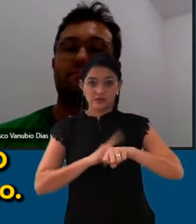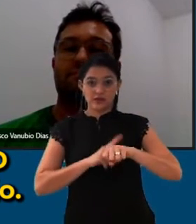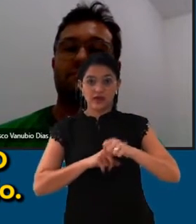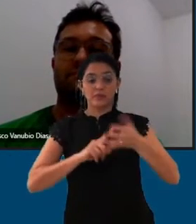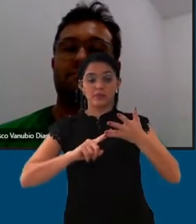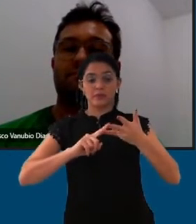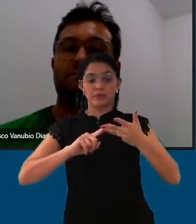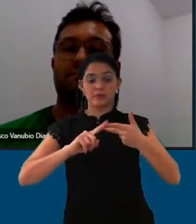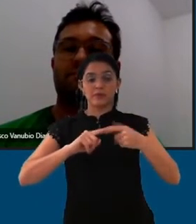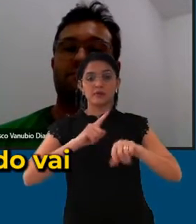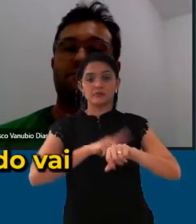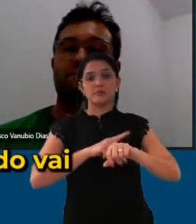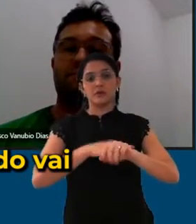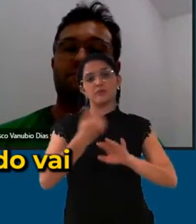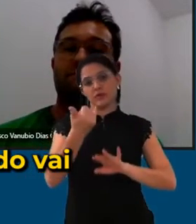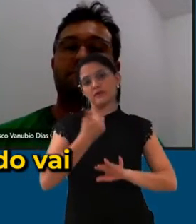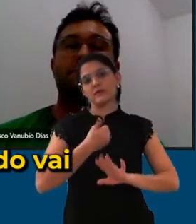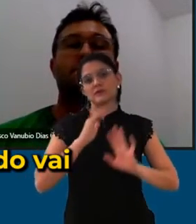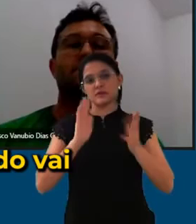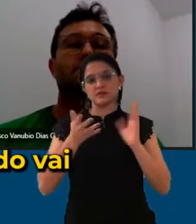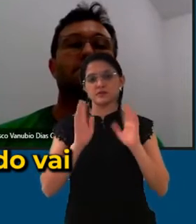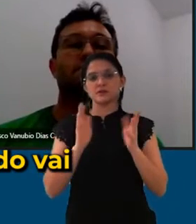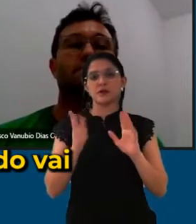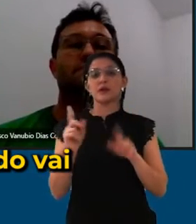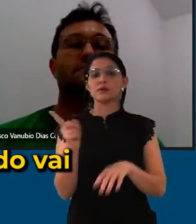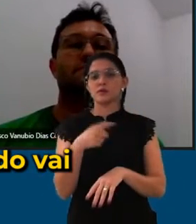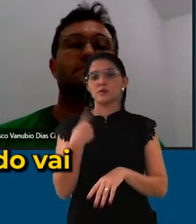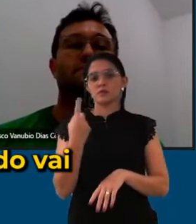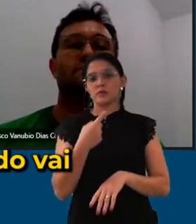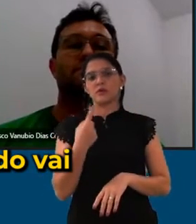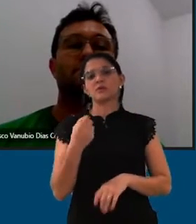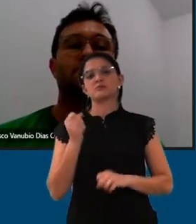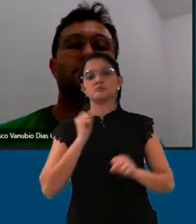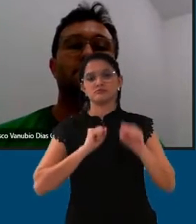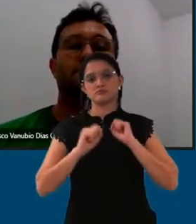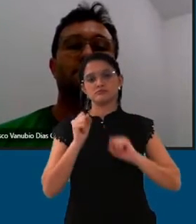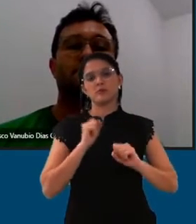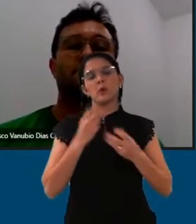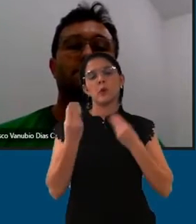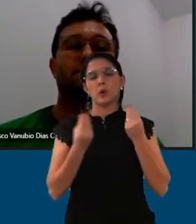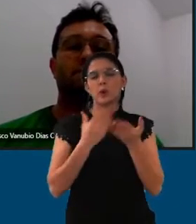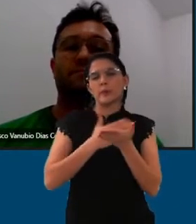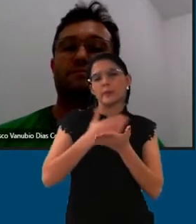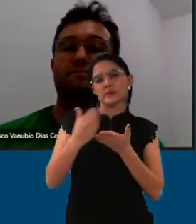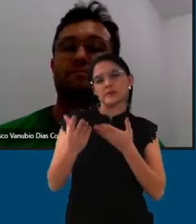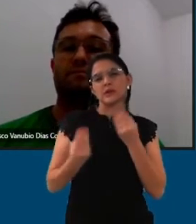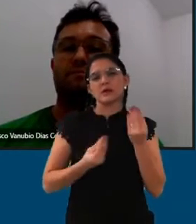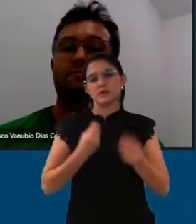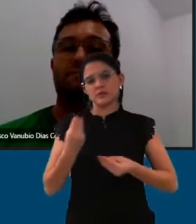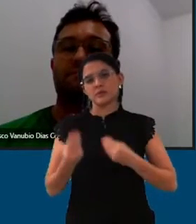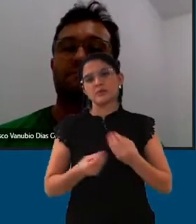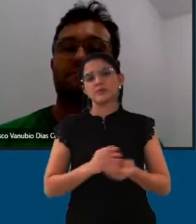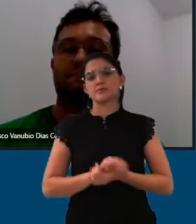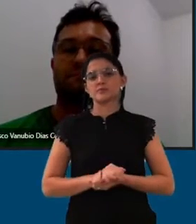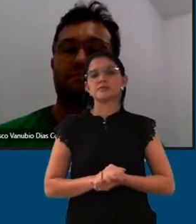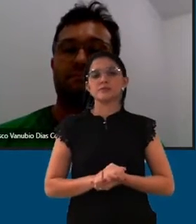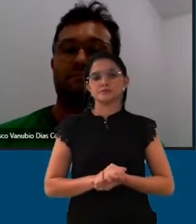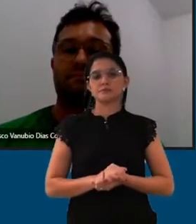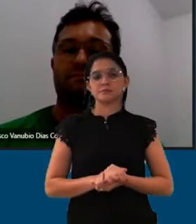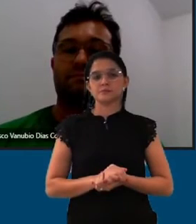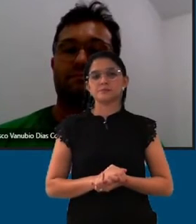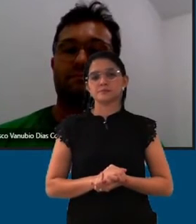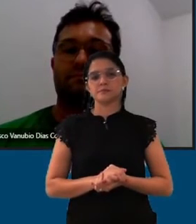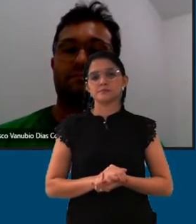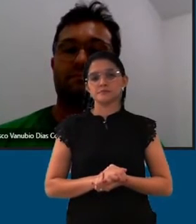para execução. Então, aí a gente já vai estar ciente de quando vai iniciar, enfim, a execução, né,